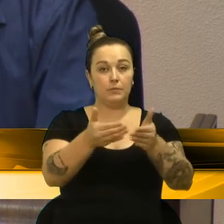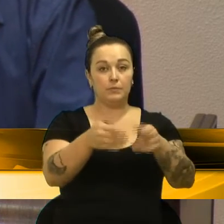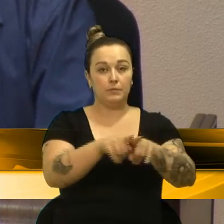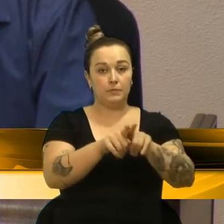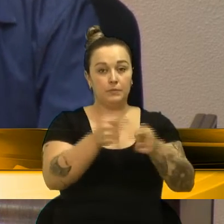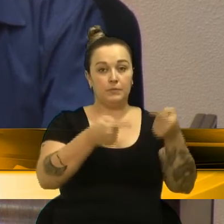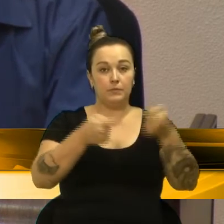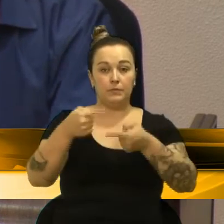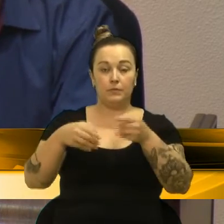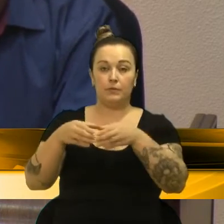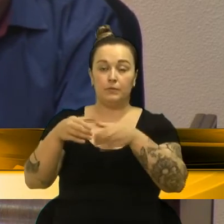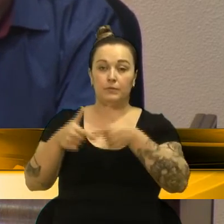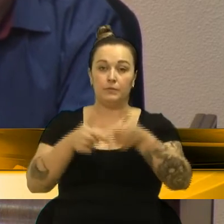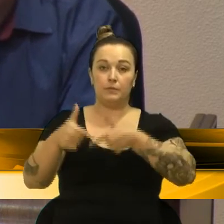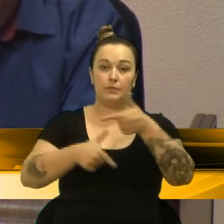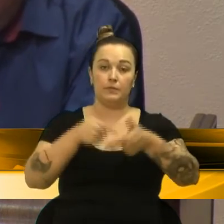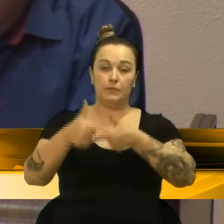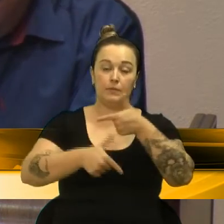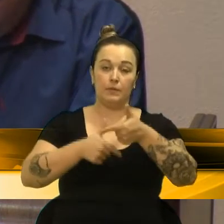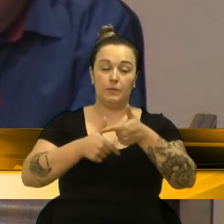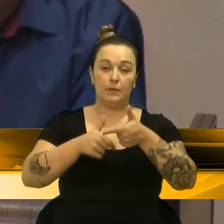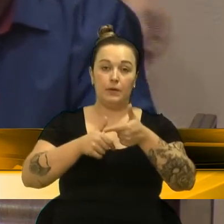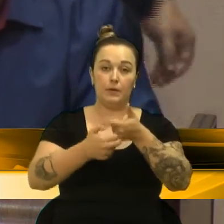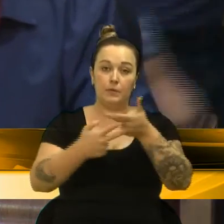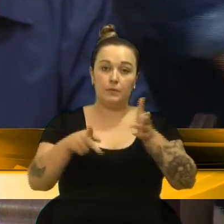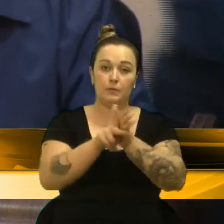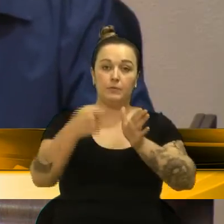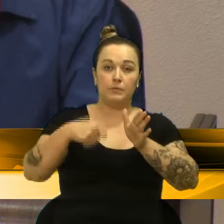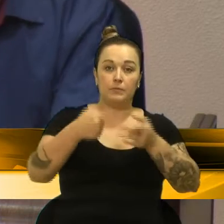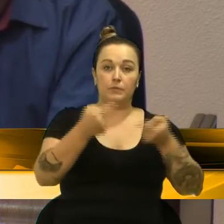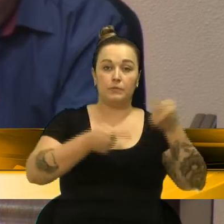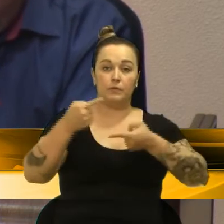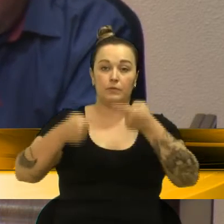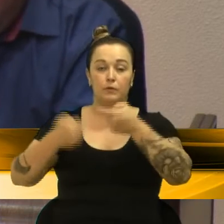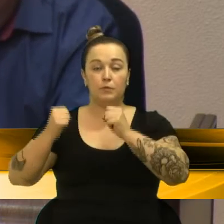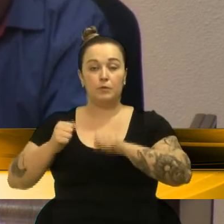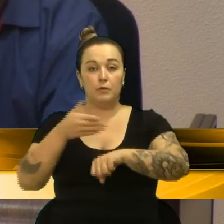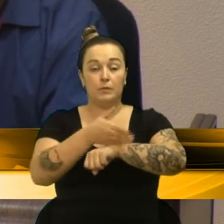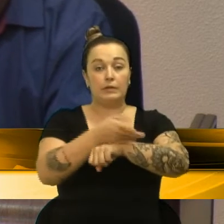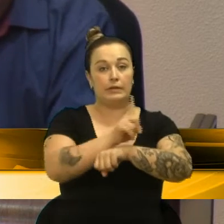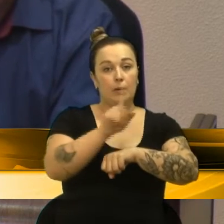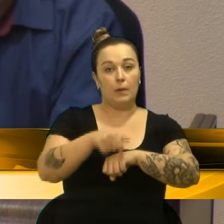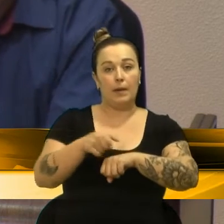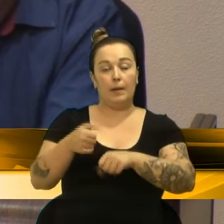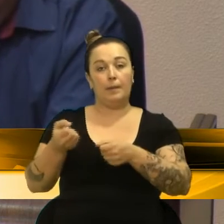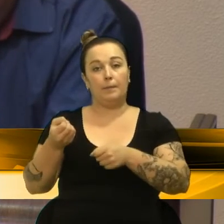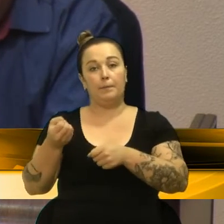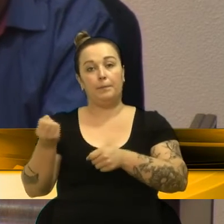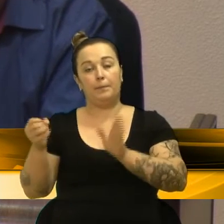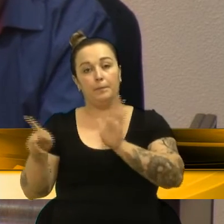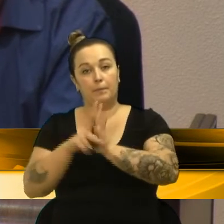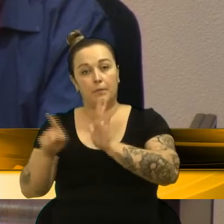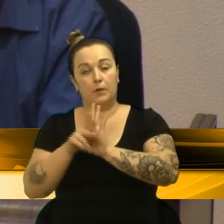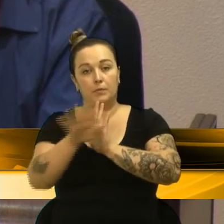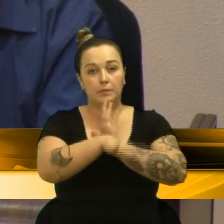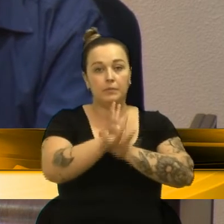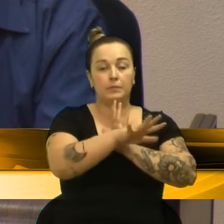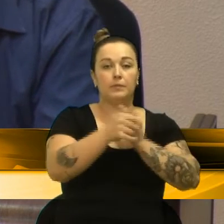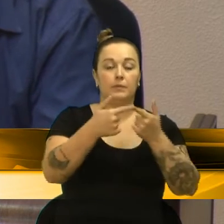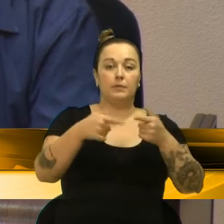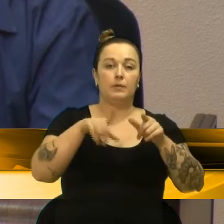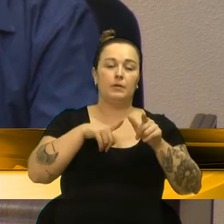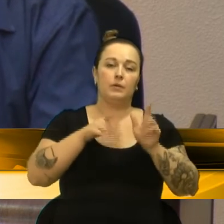de conselheiros para ações transitórias, podendo contar com integrantes não conselheiros. Inciso 3º. O Conselho Municipal de Saúde exerce